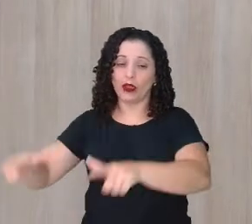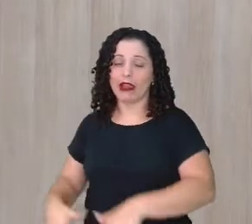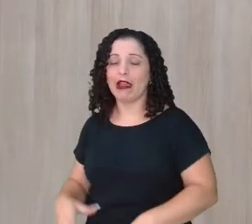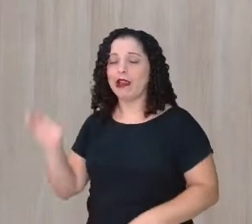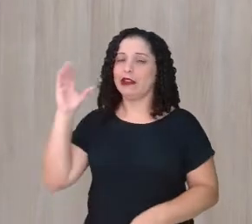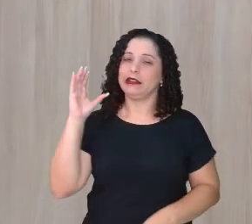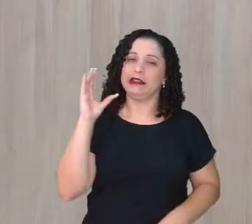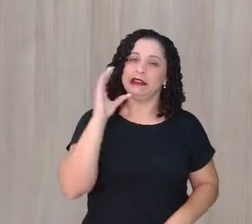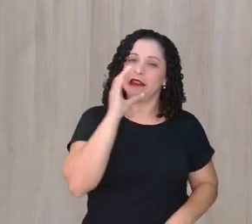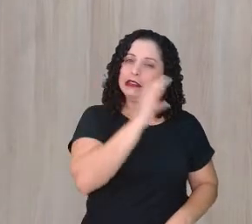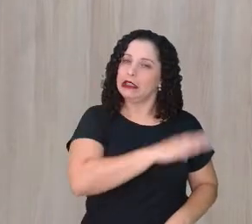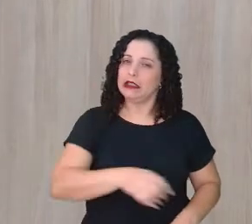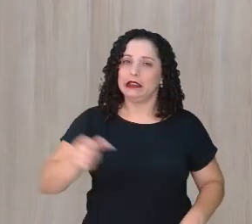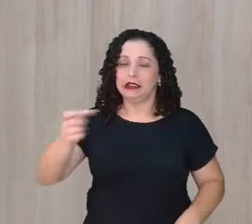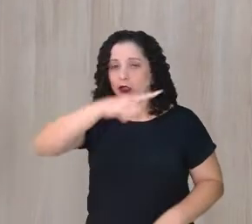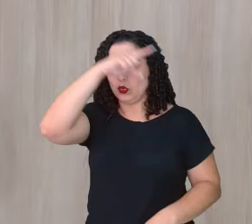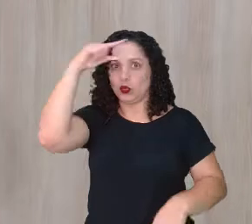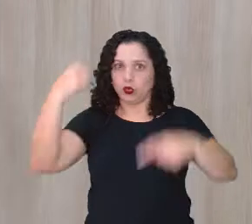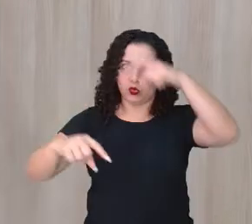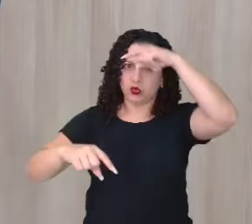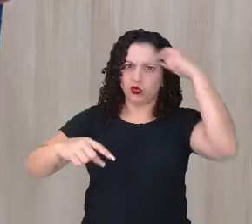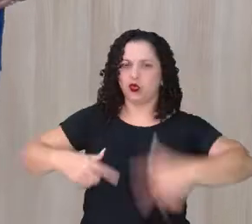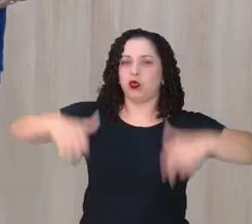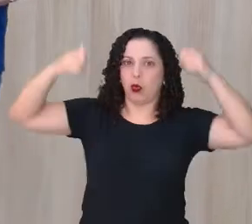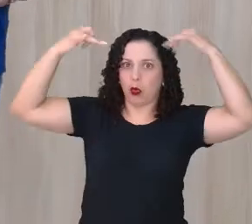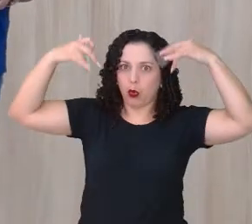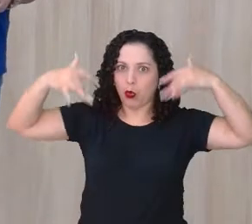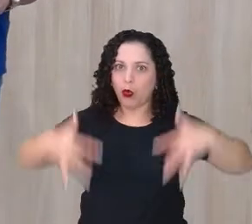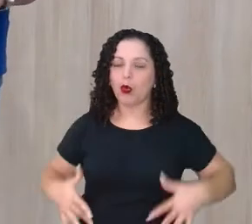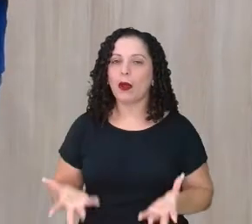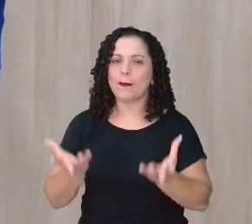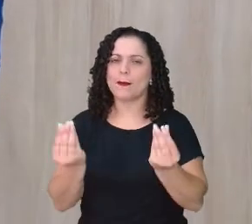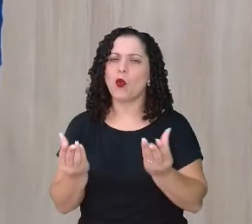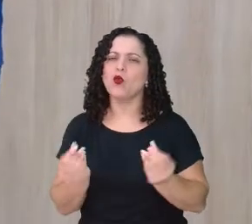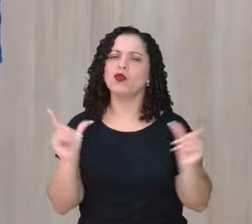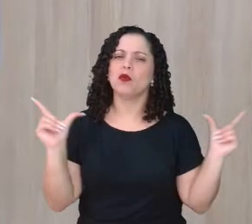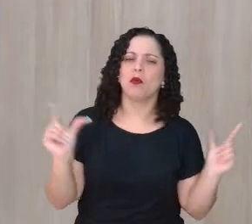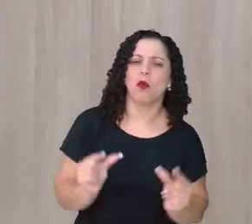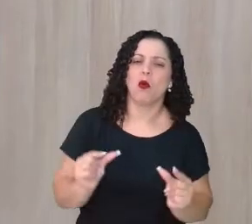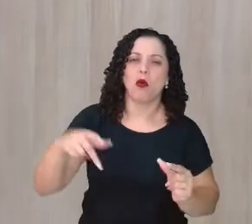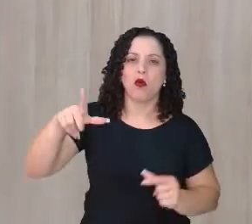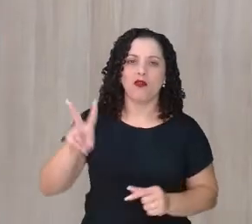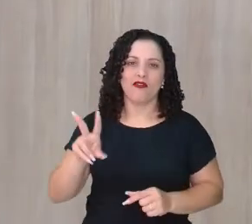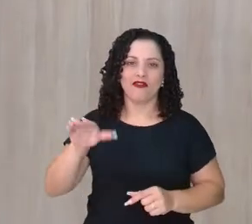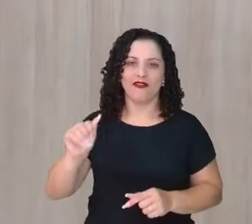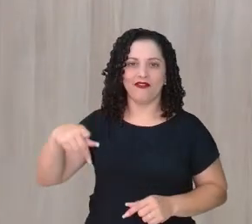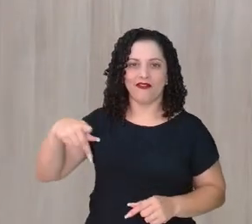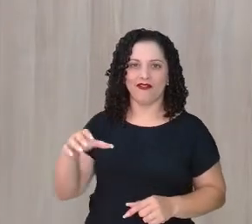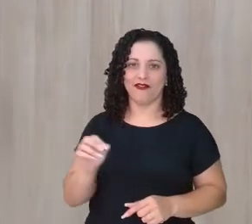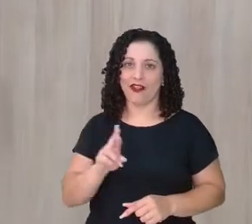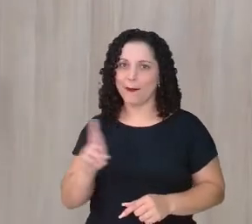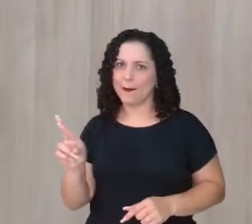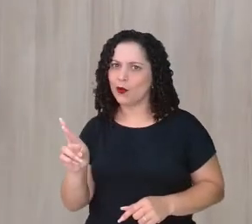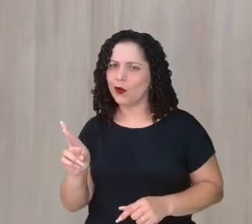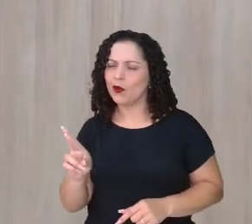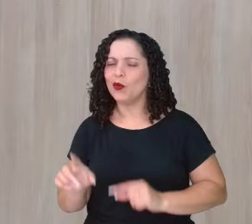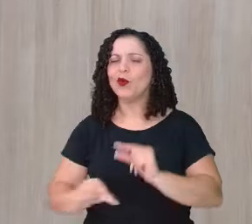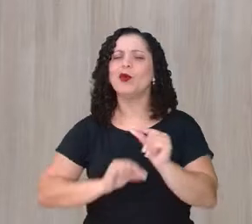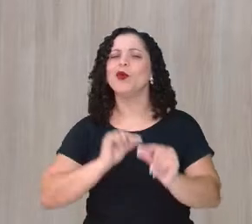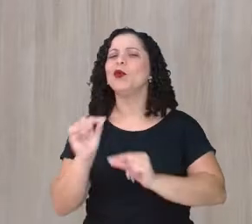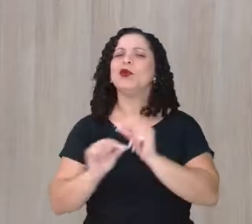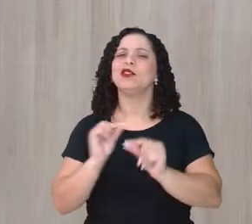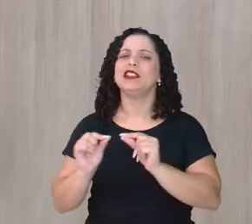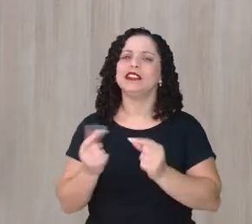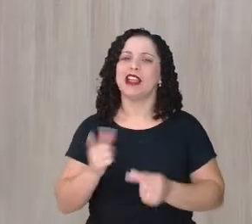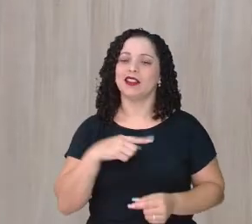tem. Será que tem muito vapor d'água? Será que tem pouco vapor d'água? Que momento, né, que vivemos, que a gente está